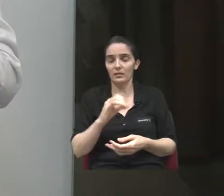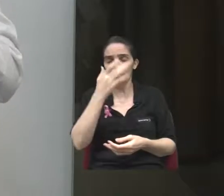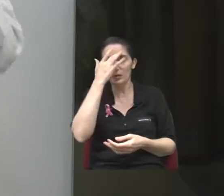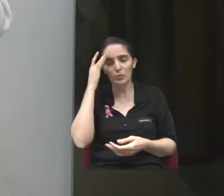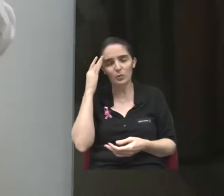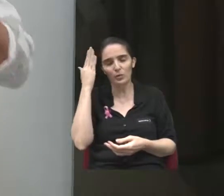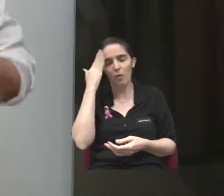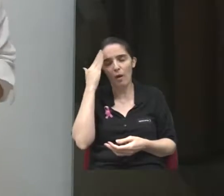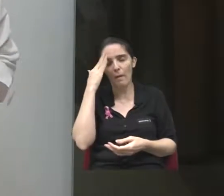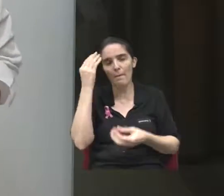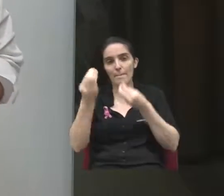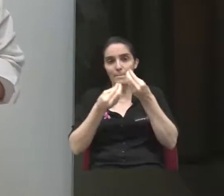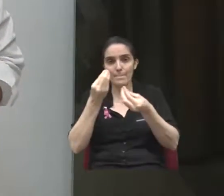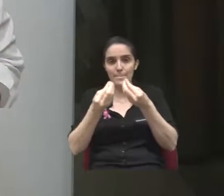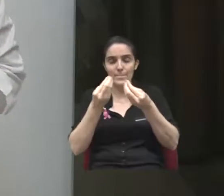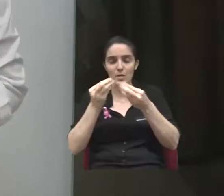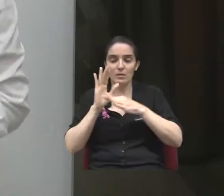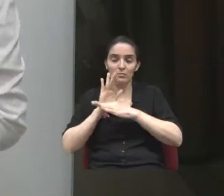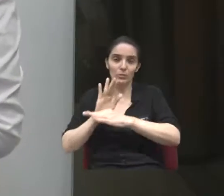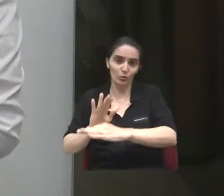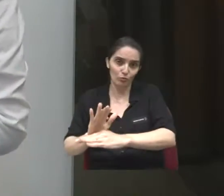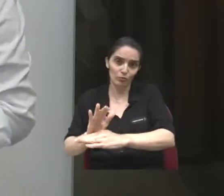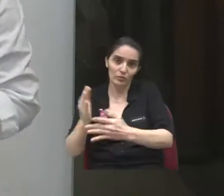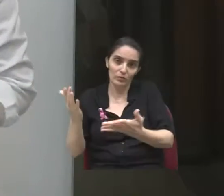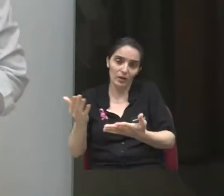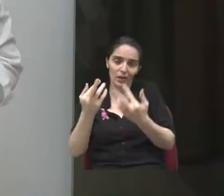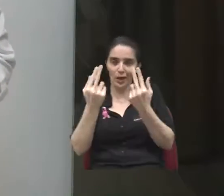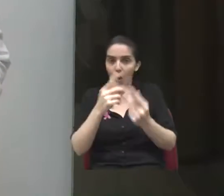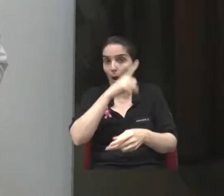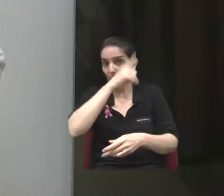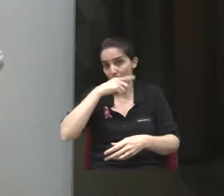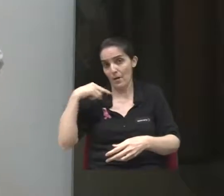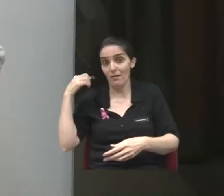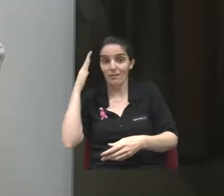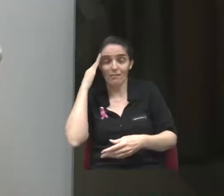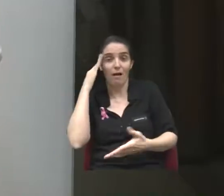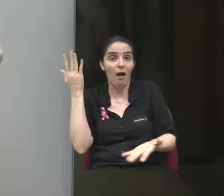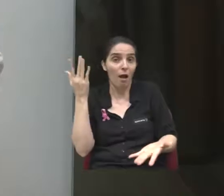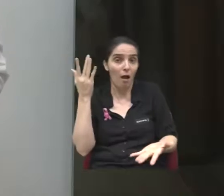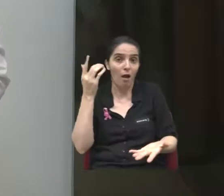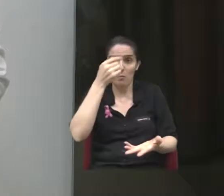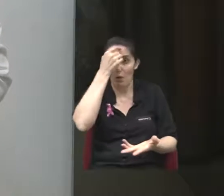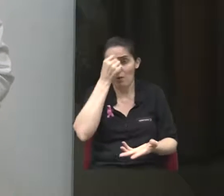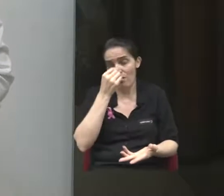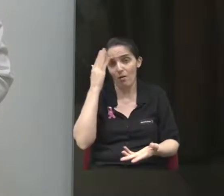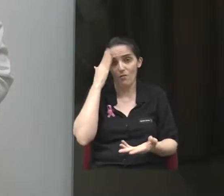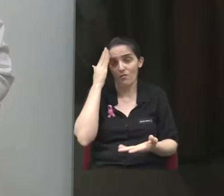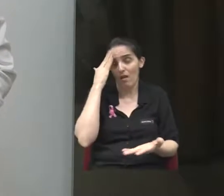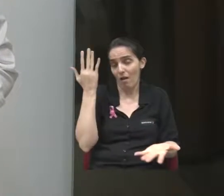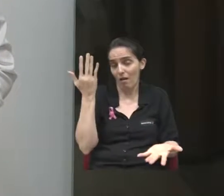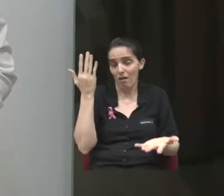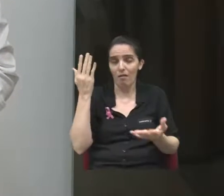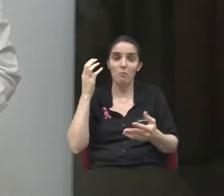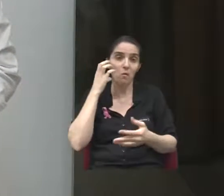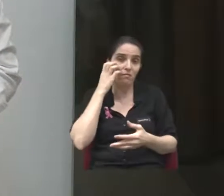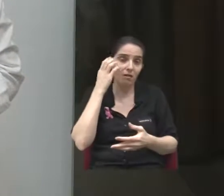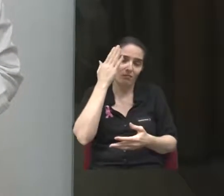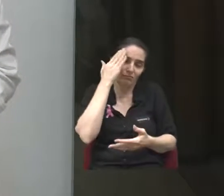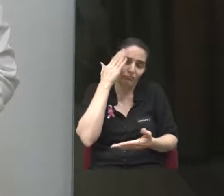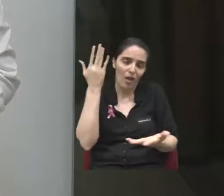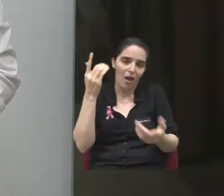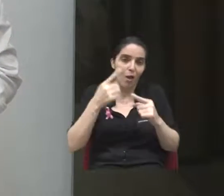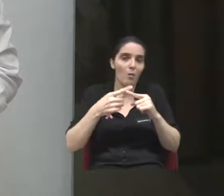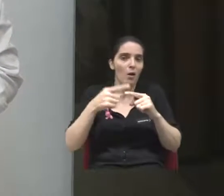exemplo, fazer como sabe a doutora Mayra, como sabe o doutor Rafael, como sabe o doutor Marcelo. Então, parabéns,